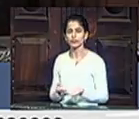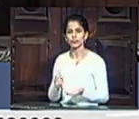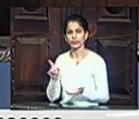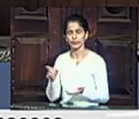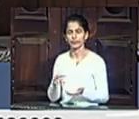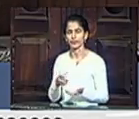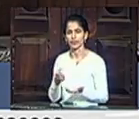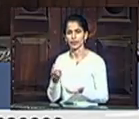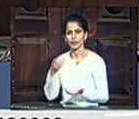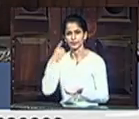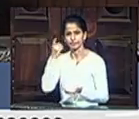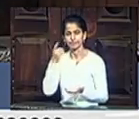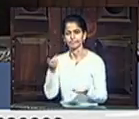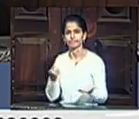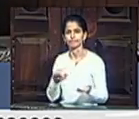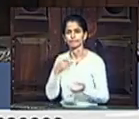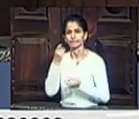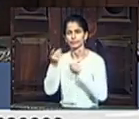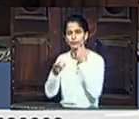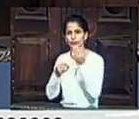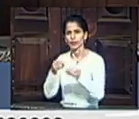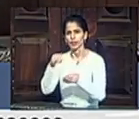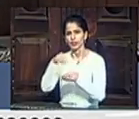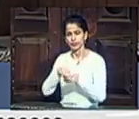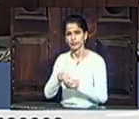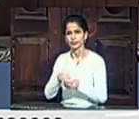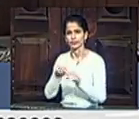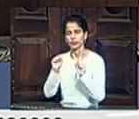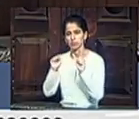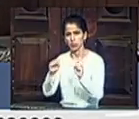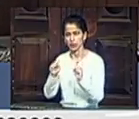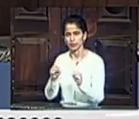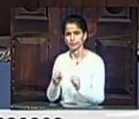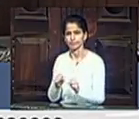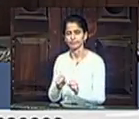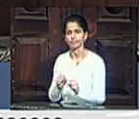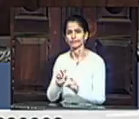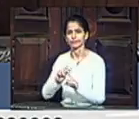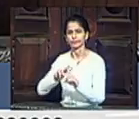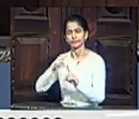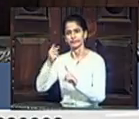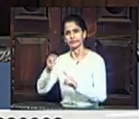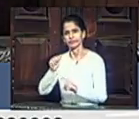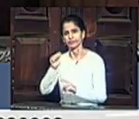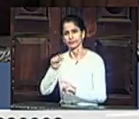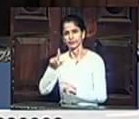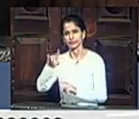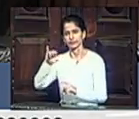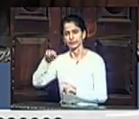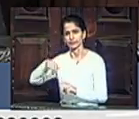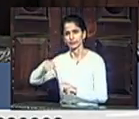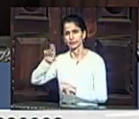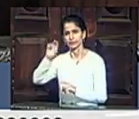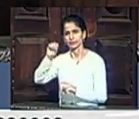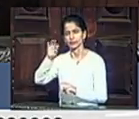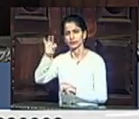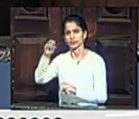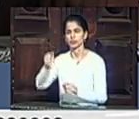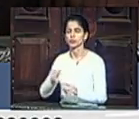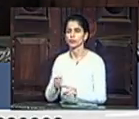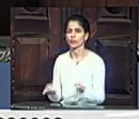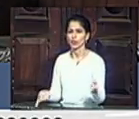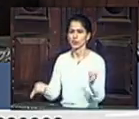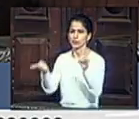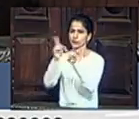a respeito do voto e da possibilidade de votar no aumento de alíquota. Eu, por filosofia, sou contrário